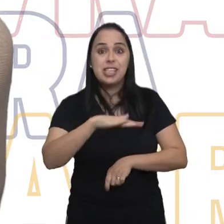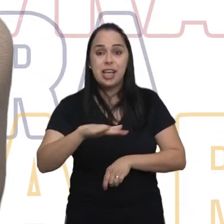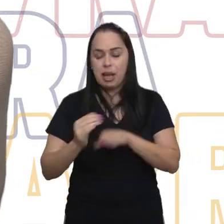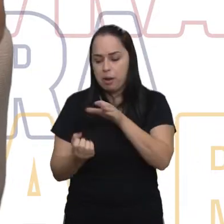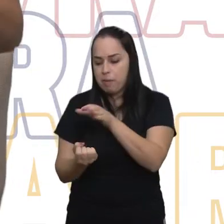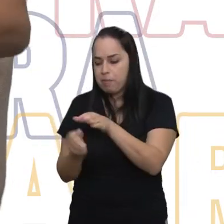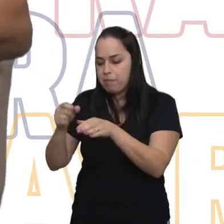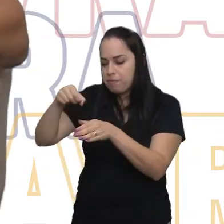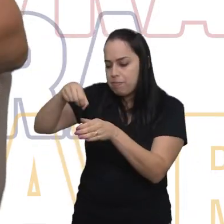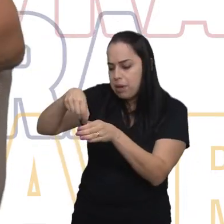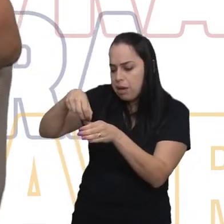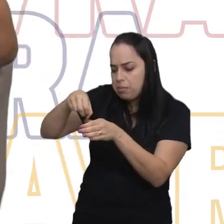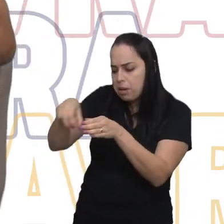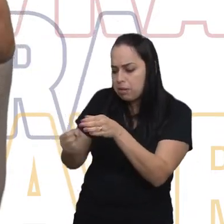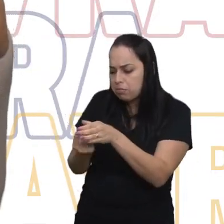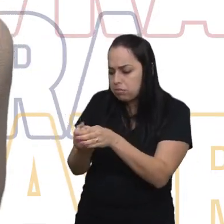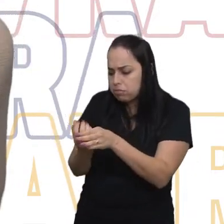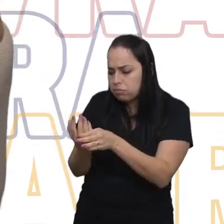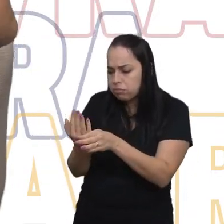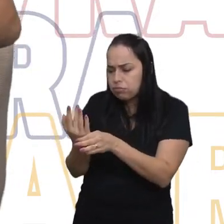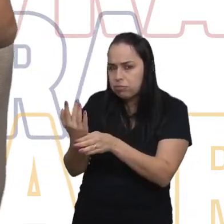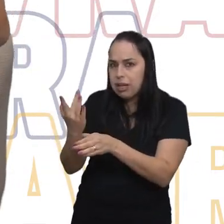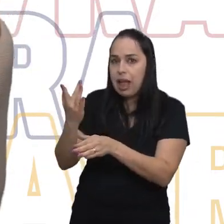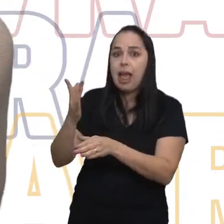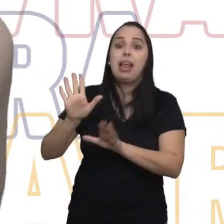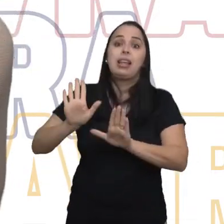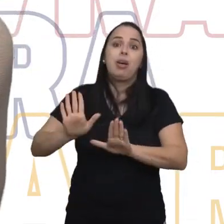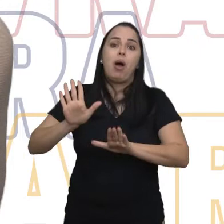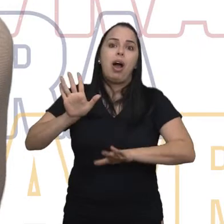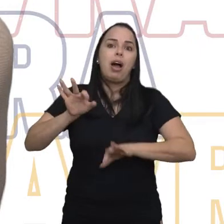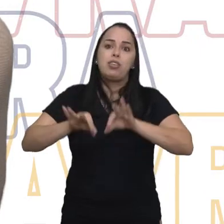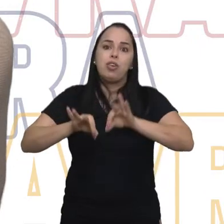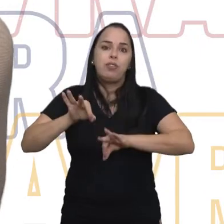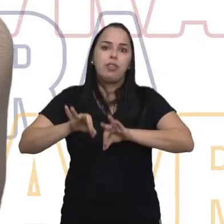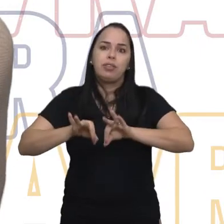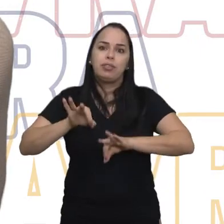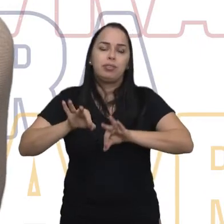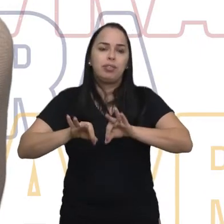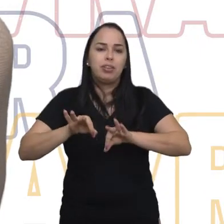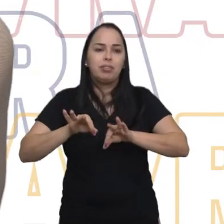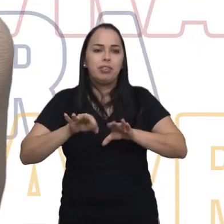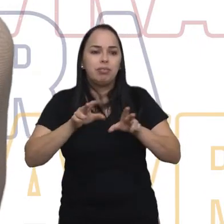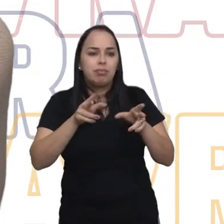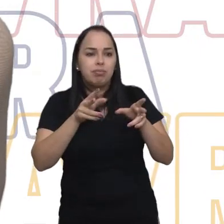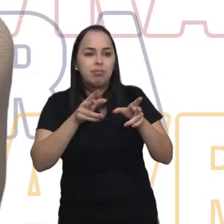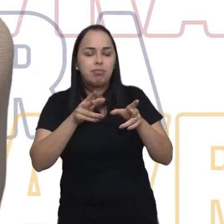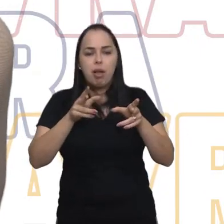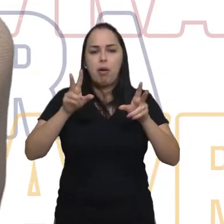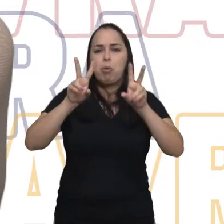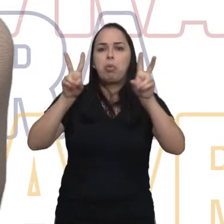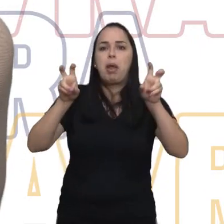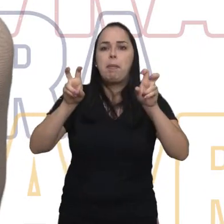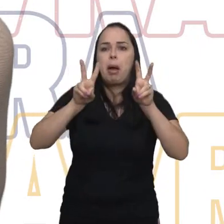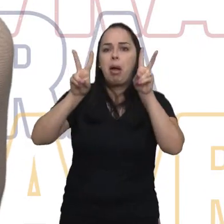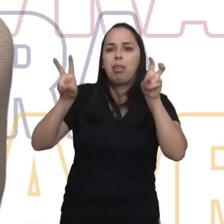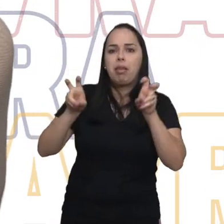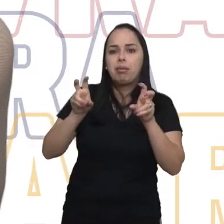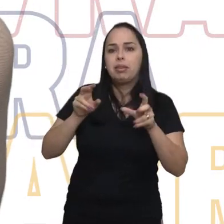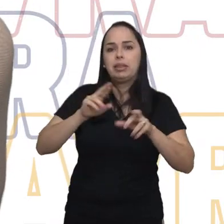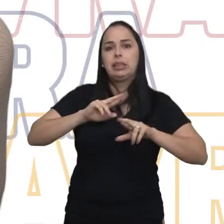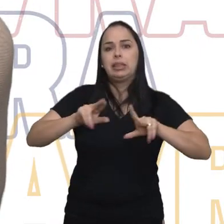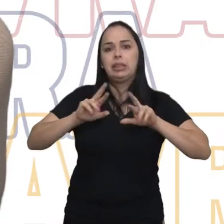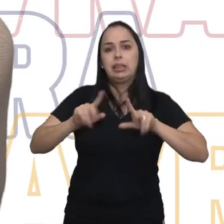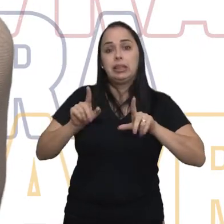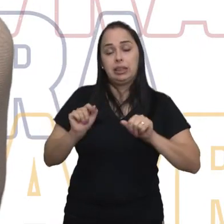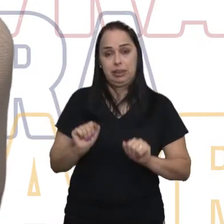de rabanete, levaram embora. As oficinas vão acontecendo de acordo com os temas, né, que a gente tem dentro